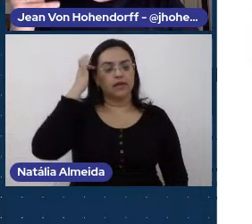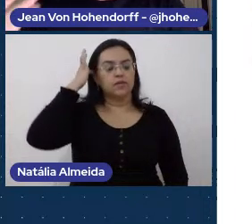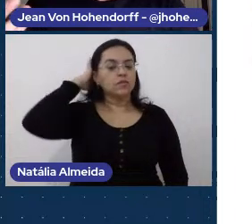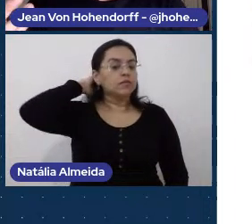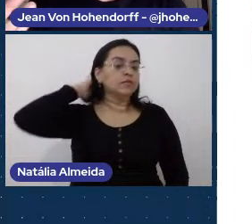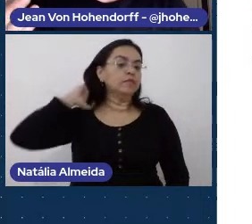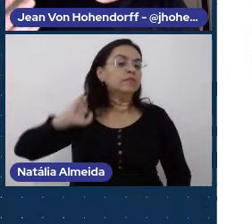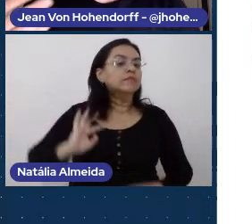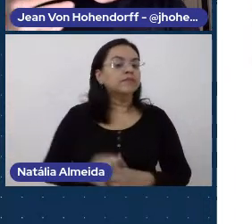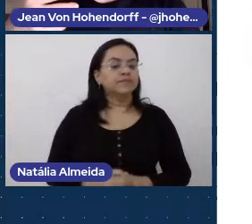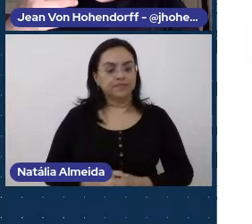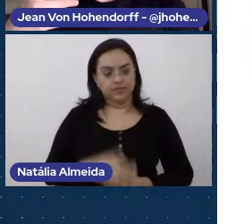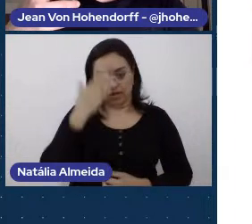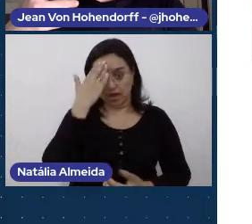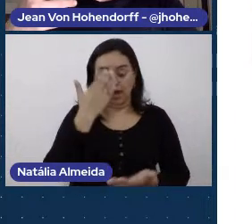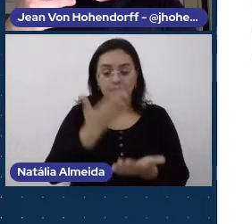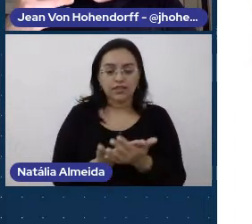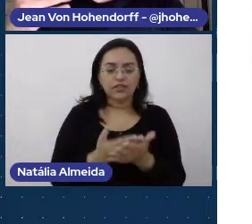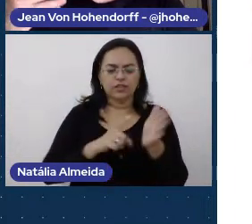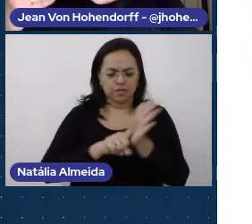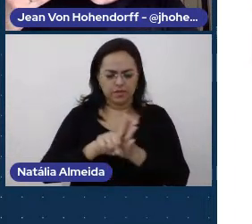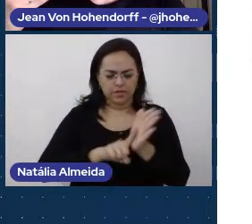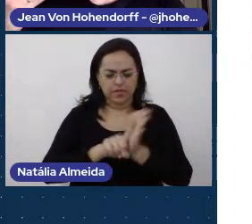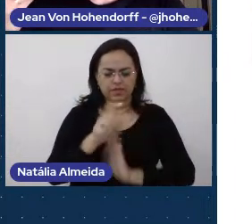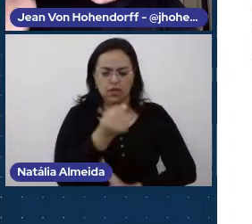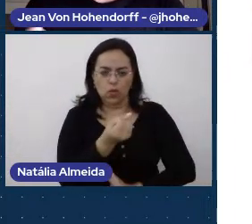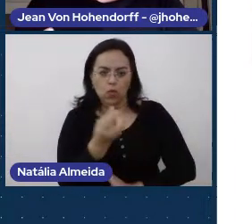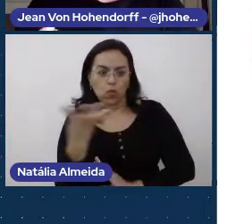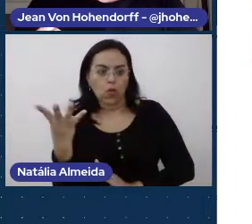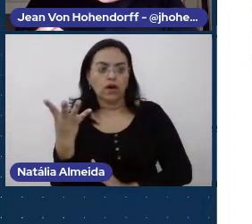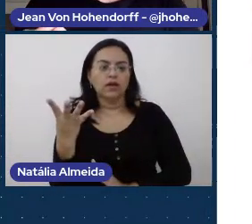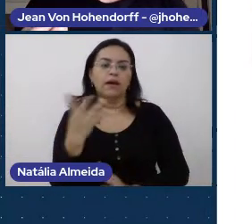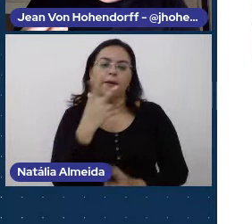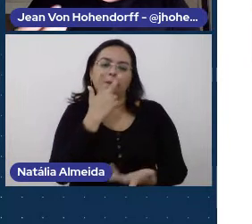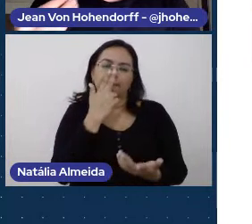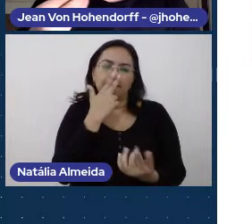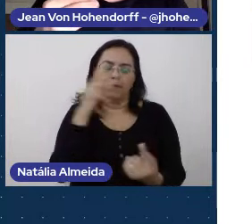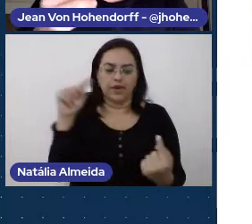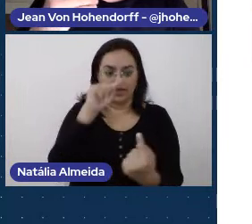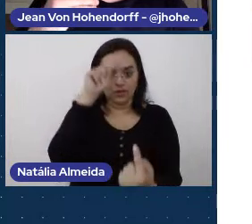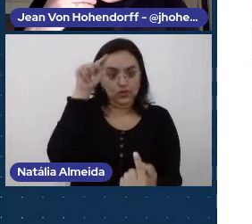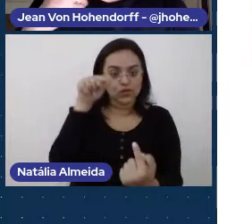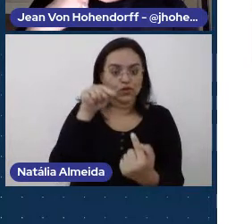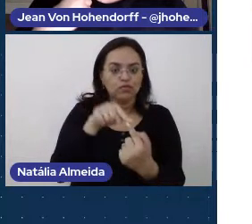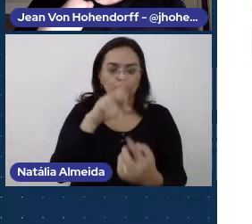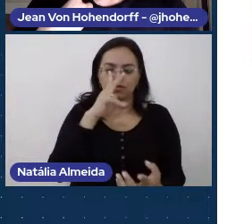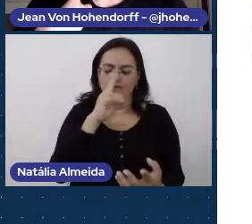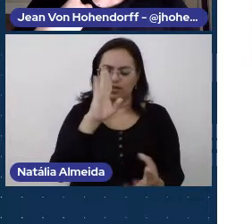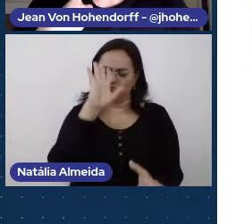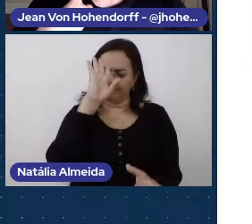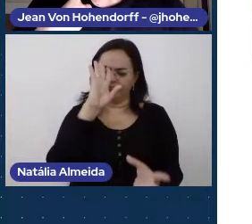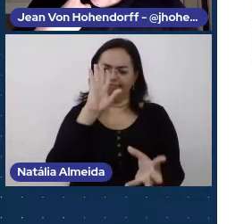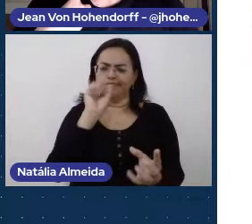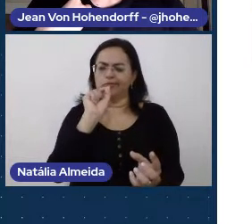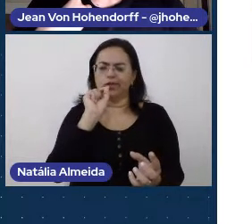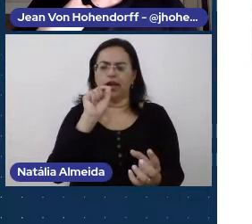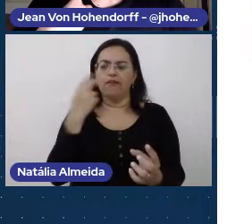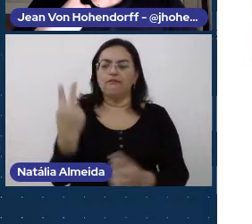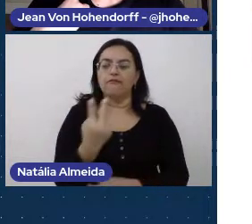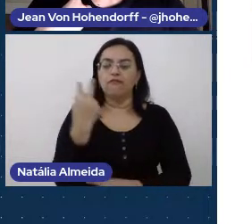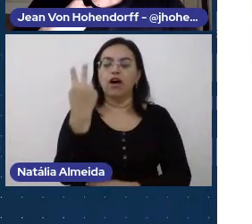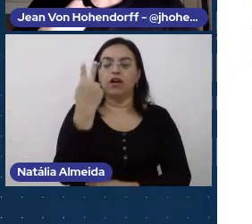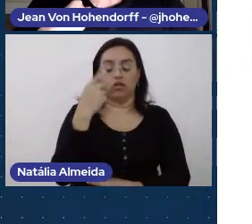pesquisa quantitativa ela seria mais objetiva, vejam que valores do